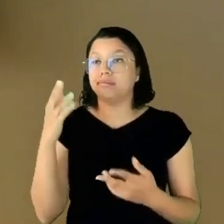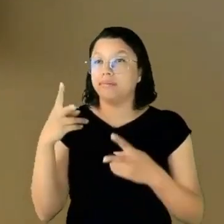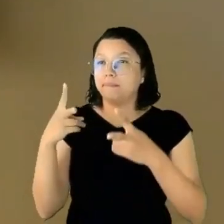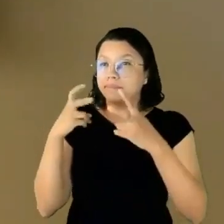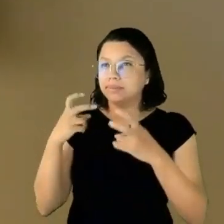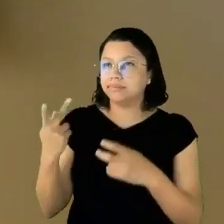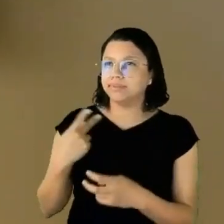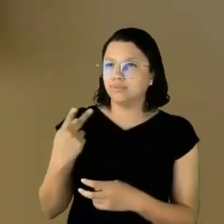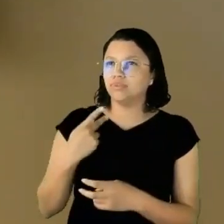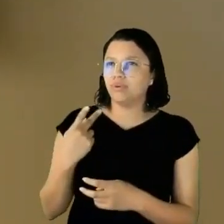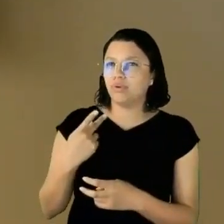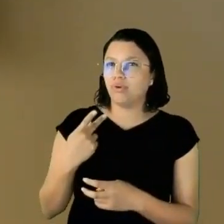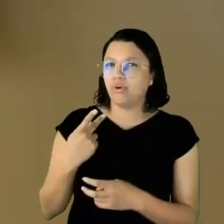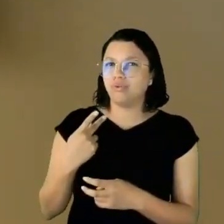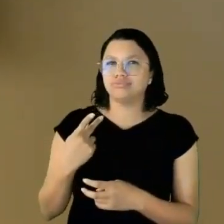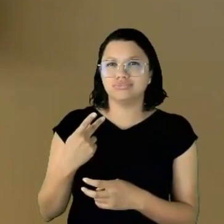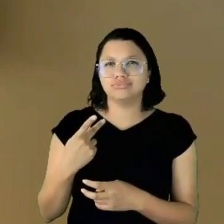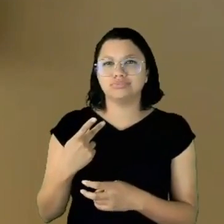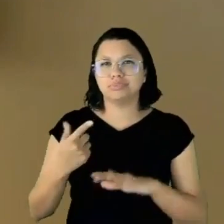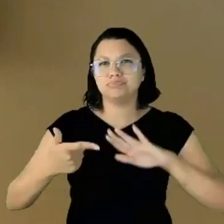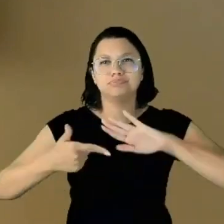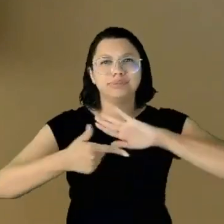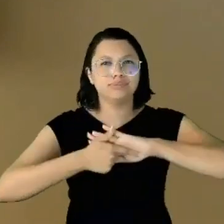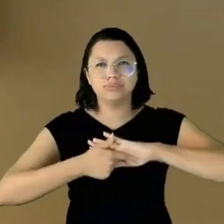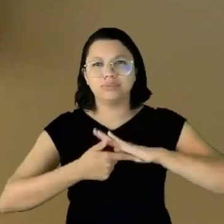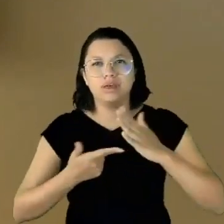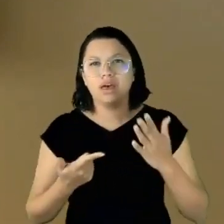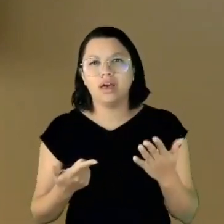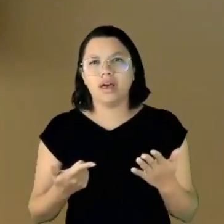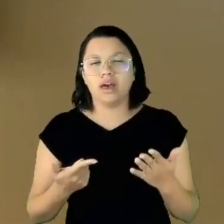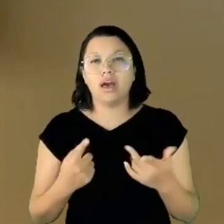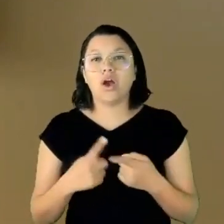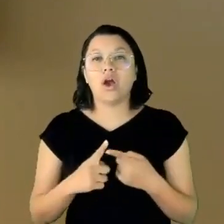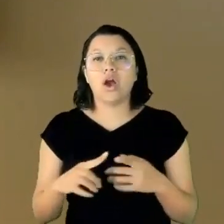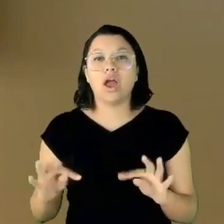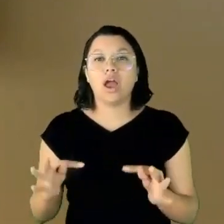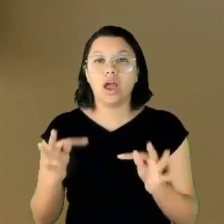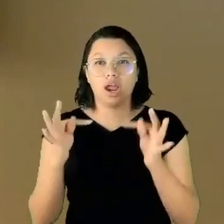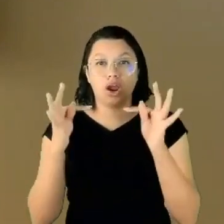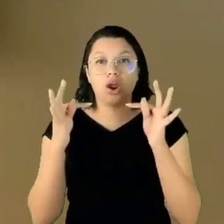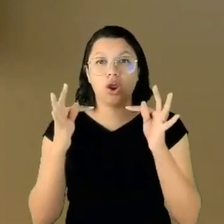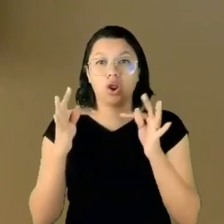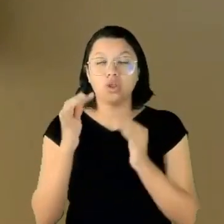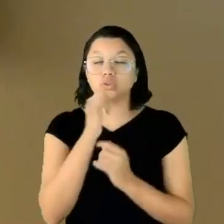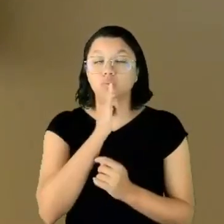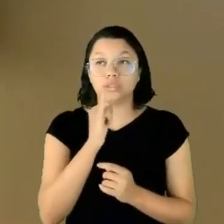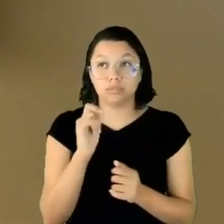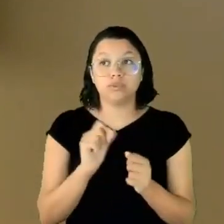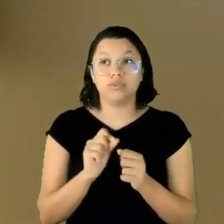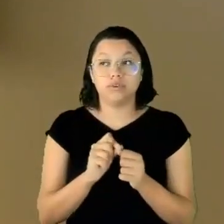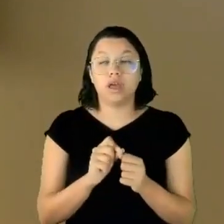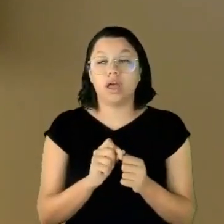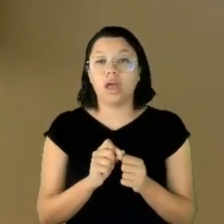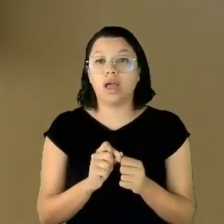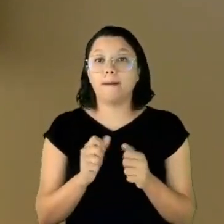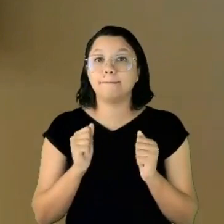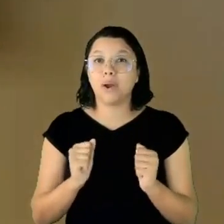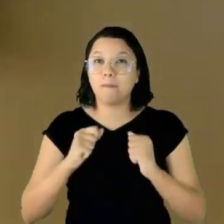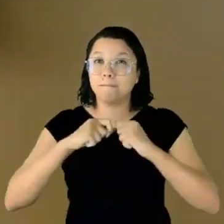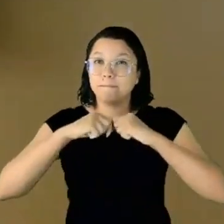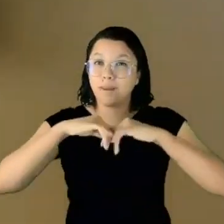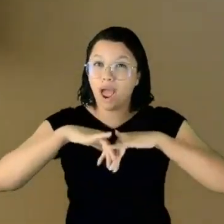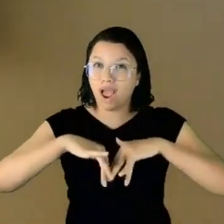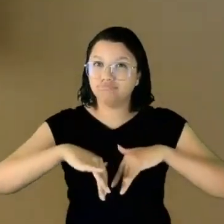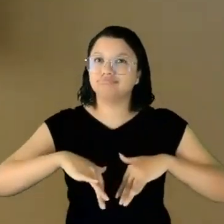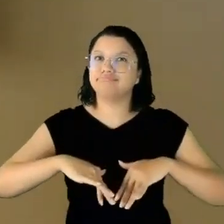reconhecer o nosso papel porque a tecnologia esse exemplo da Lomans que é ilustrativo porque a tecnologia pode